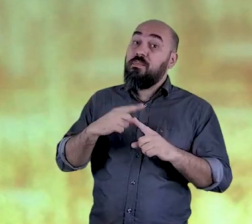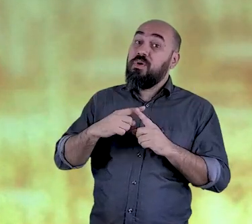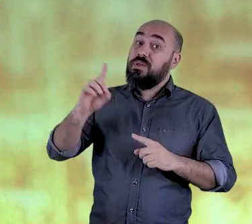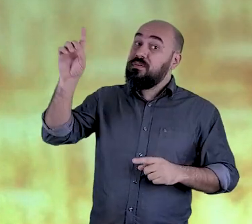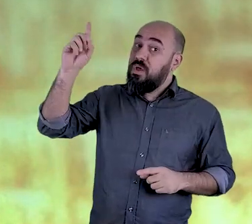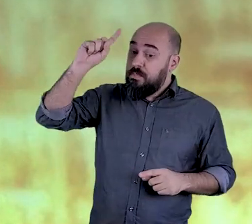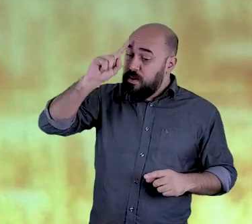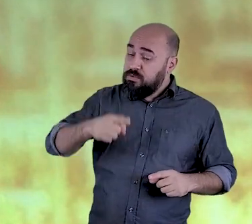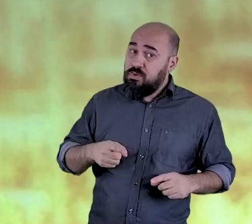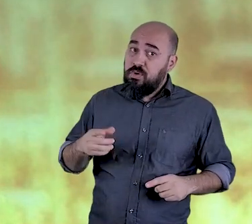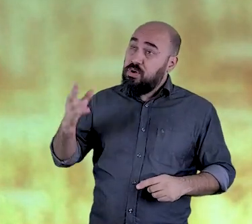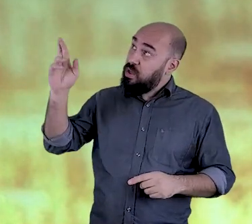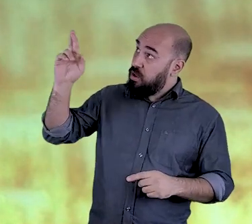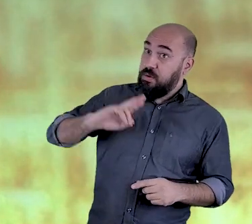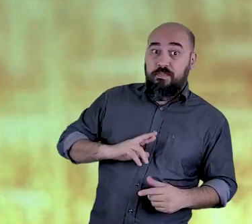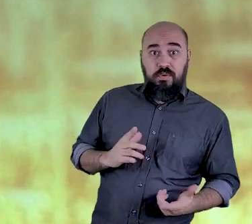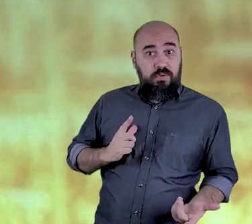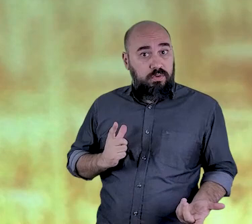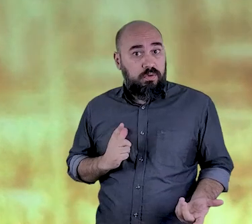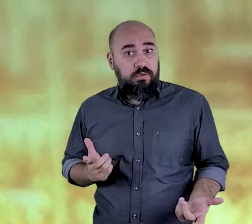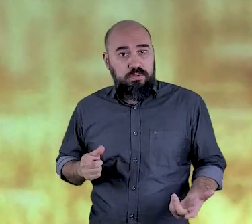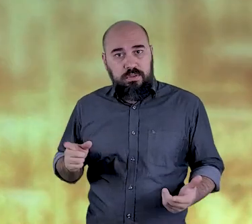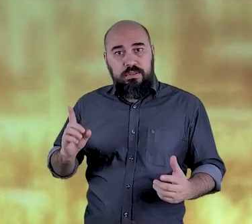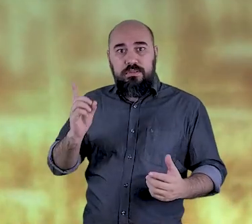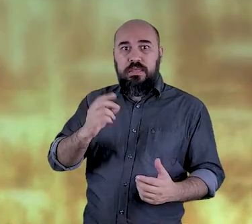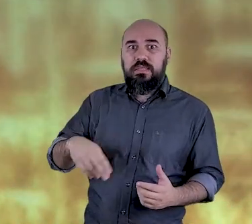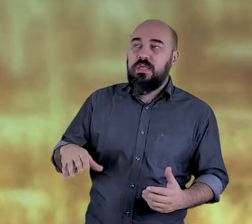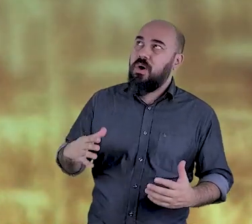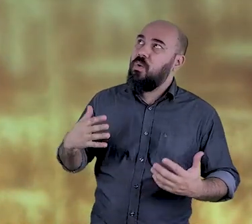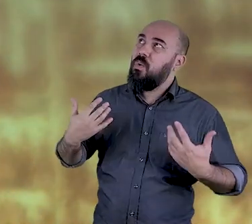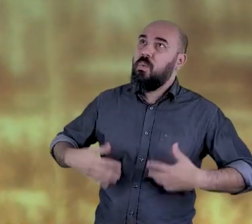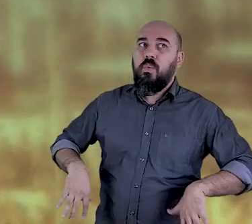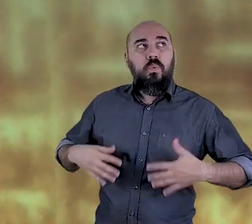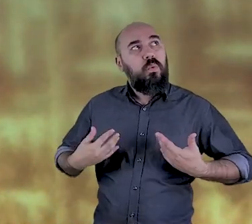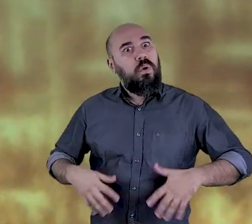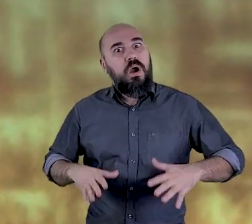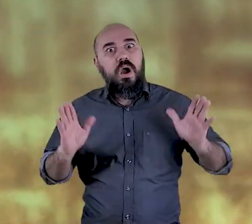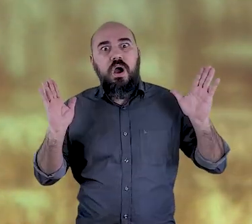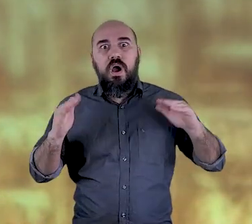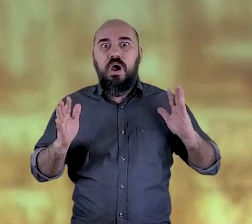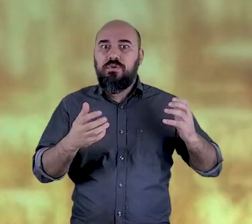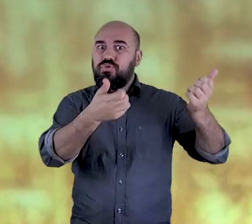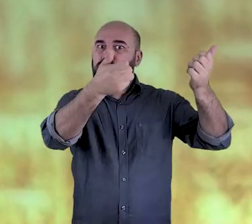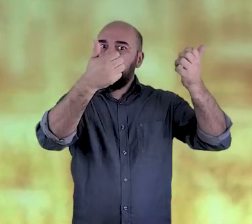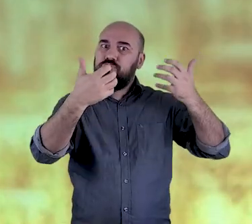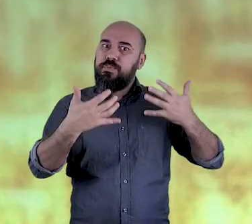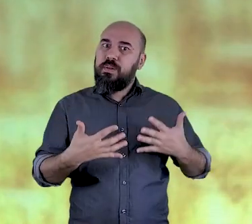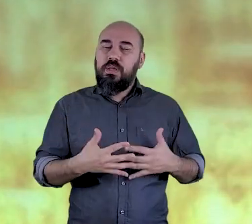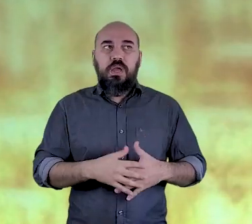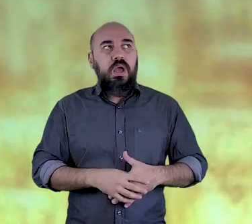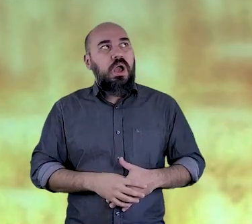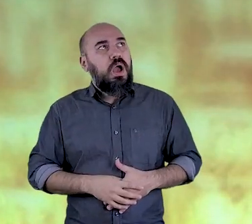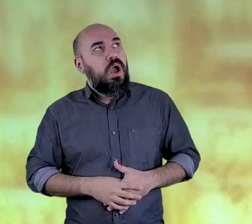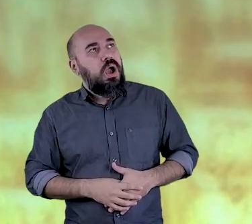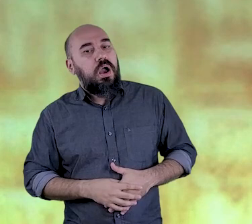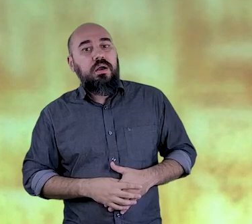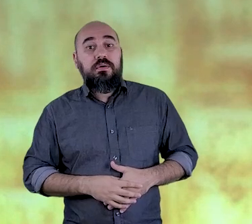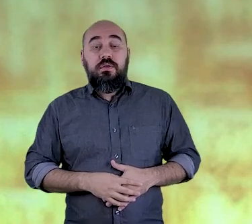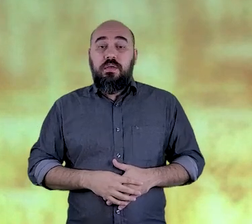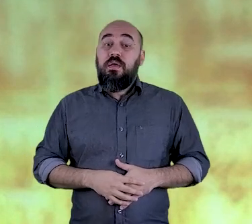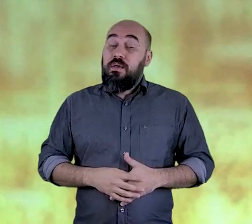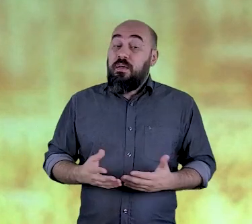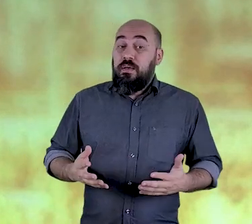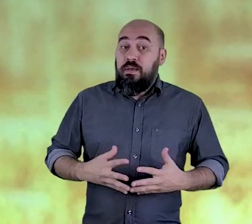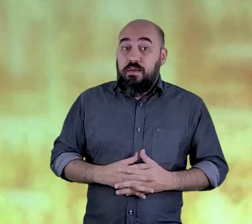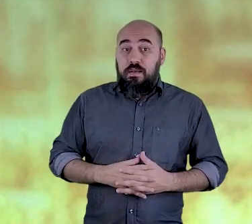significativa do que Daniel poderia ter imaginado Gabriel veio até o velho servo de Deus